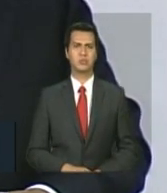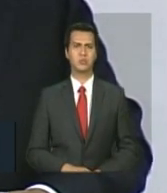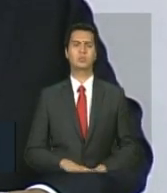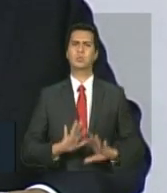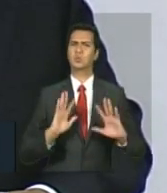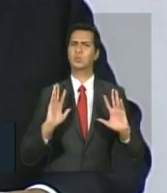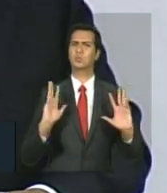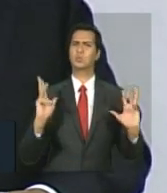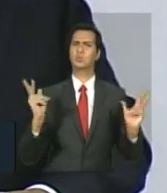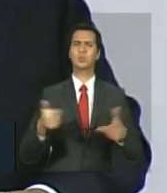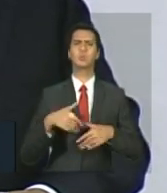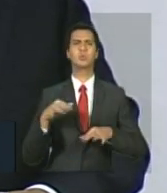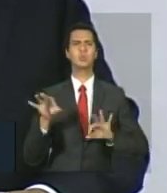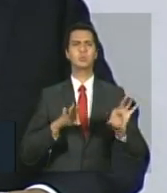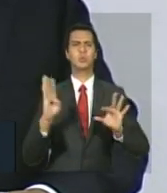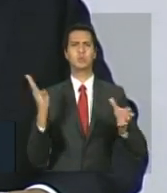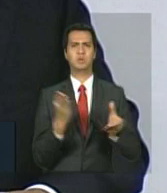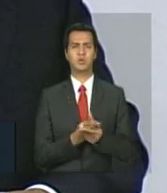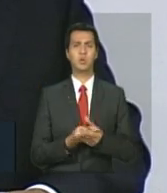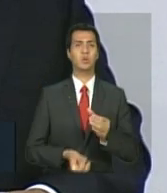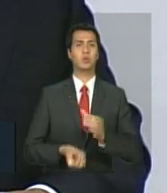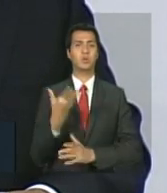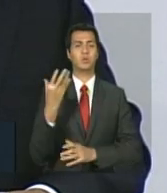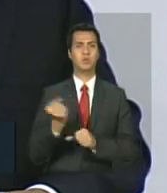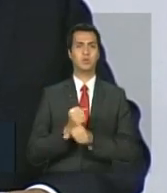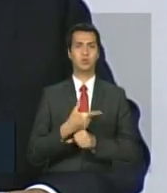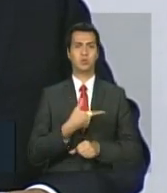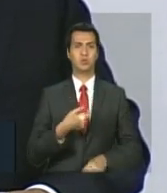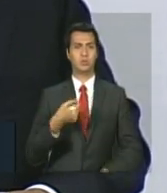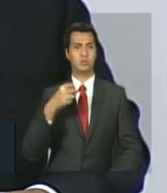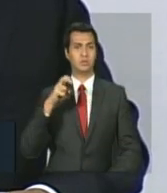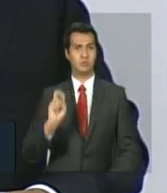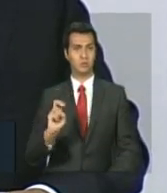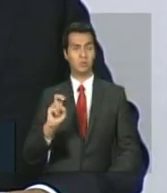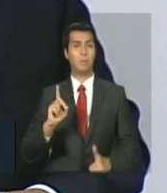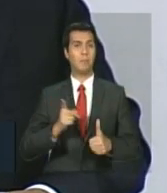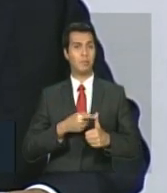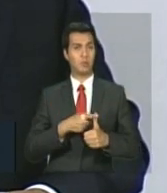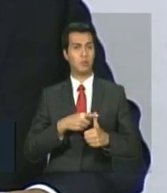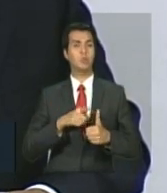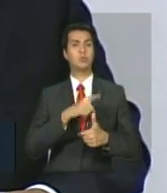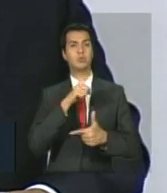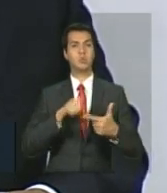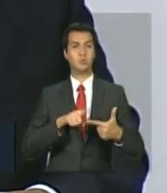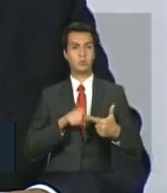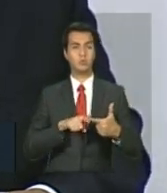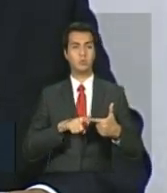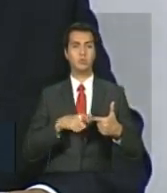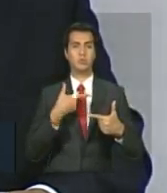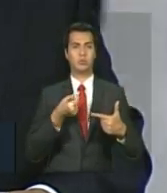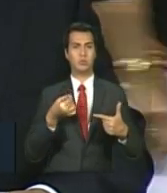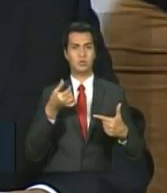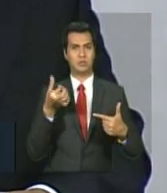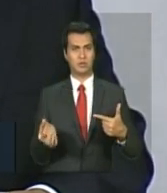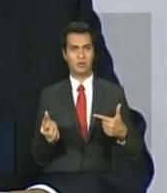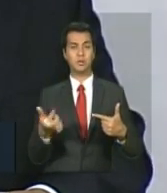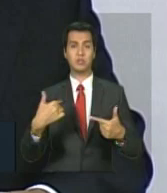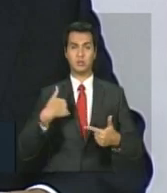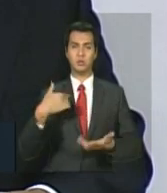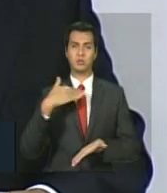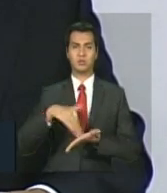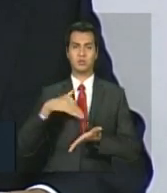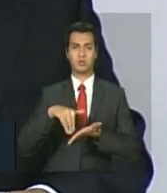polêmica e todo esse processo surgiram em 2005. O primeiro em 2005, o segundo em 2006. Eu era